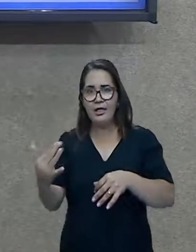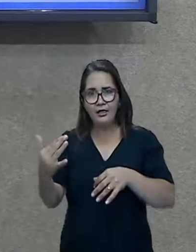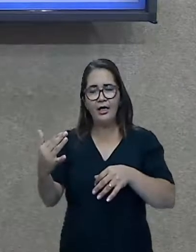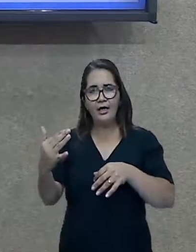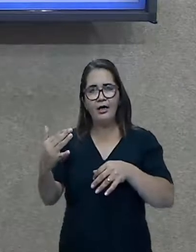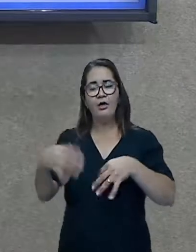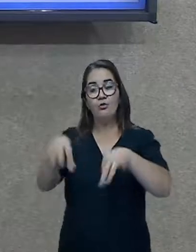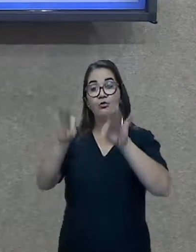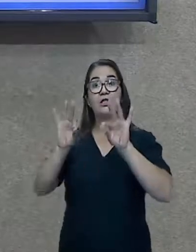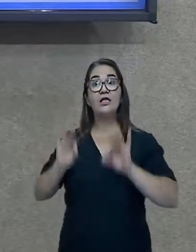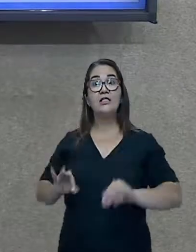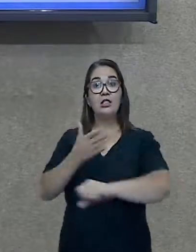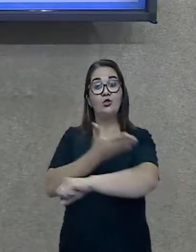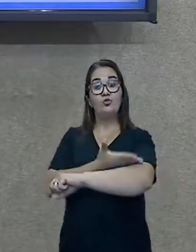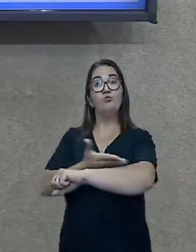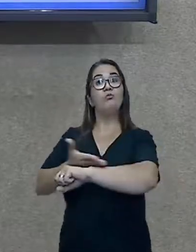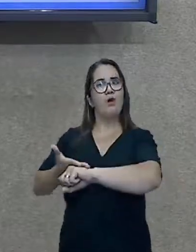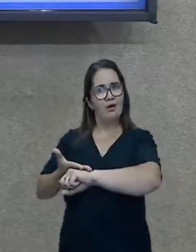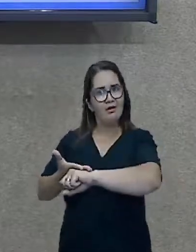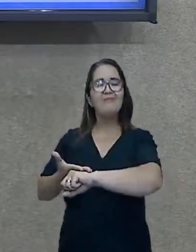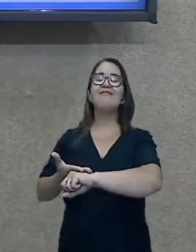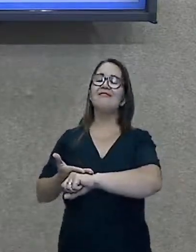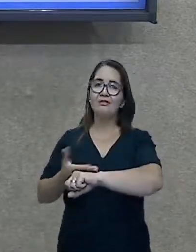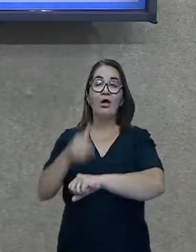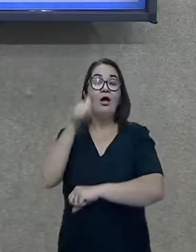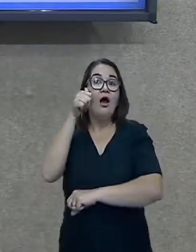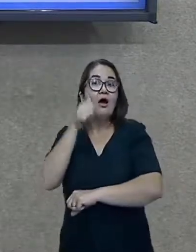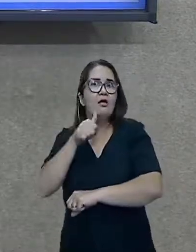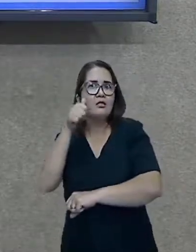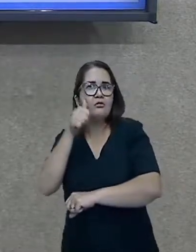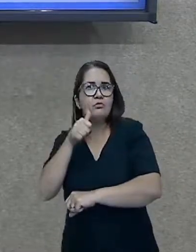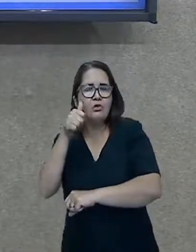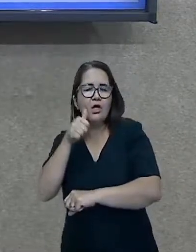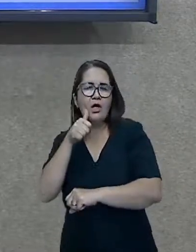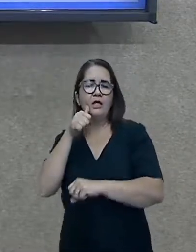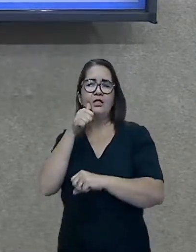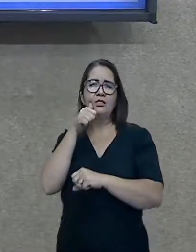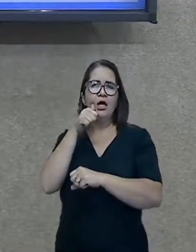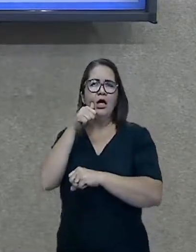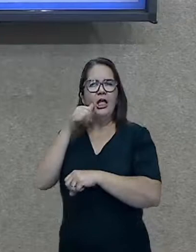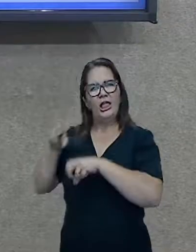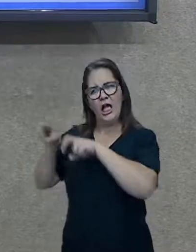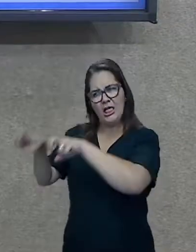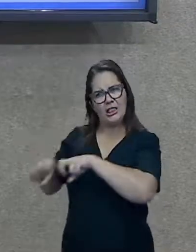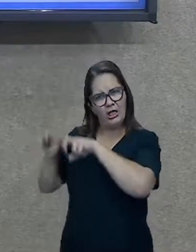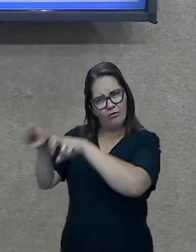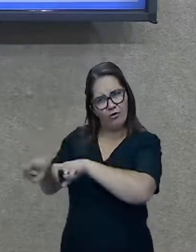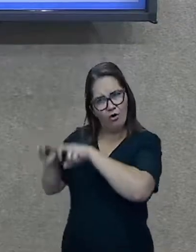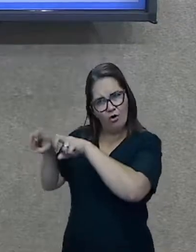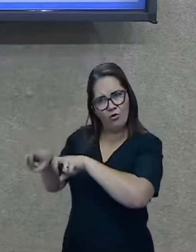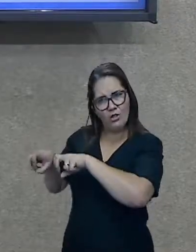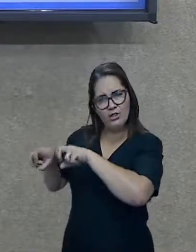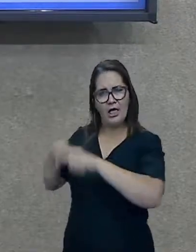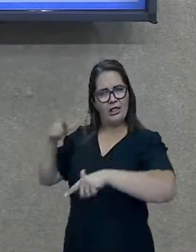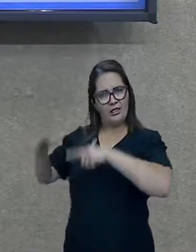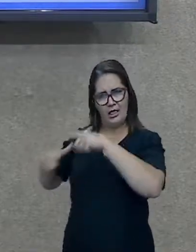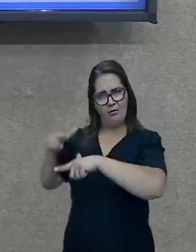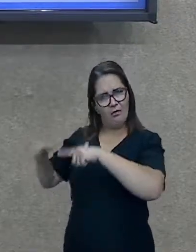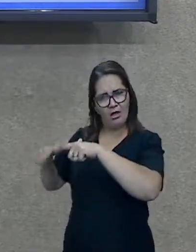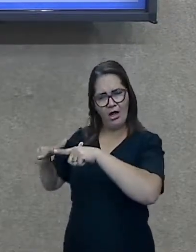terra. As mulheres trabalhavam pouco nas lavouras. Por quê? Porque